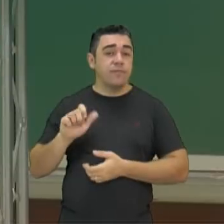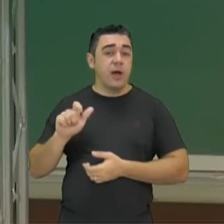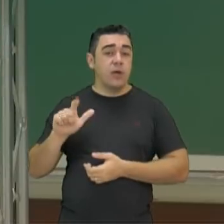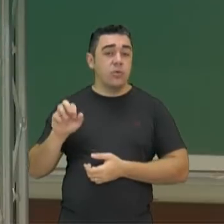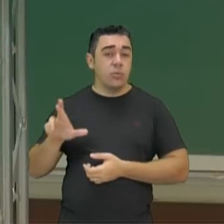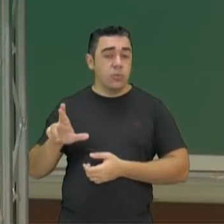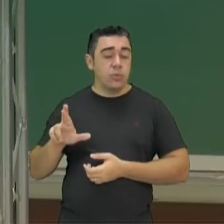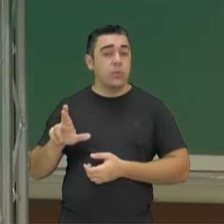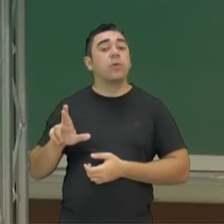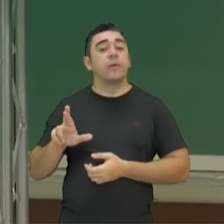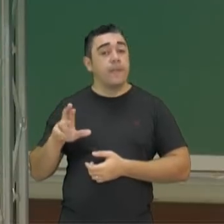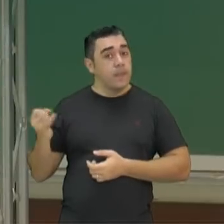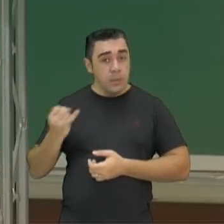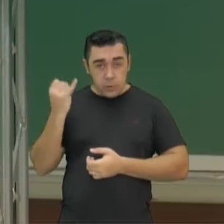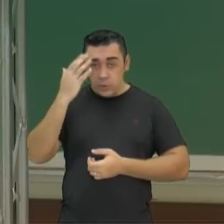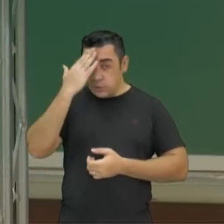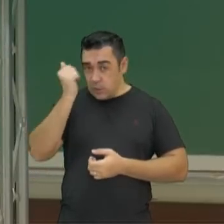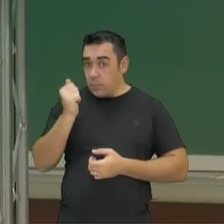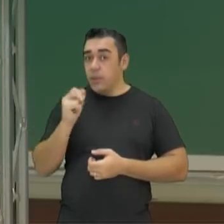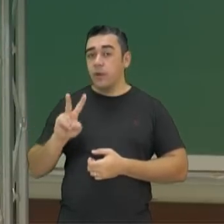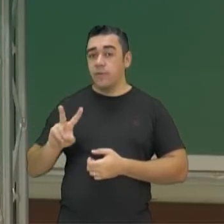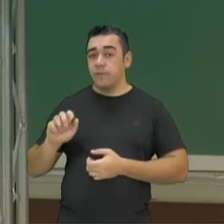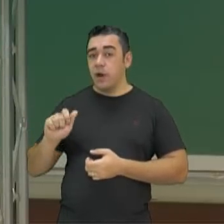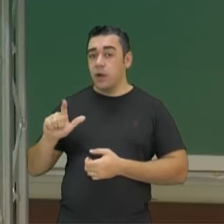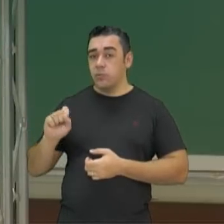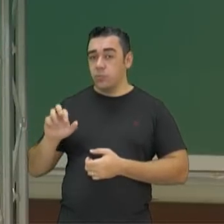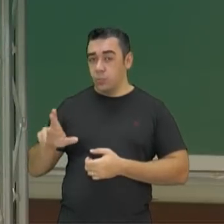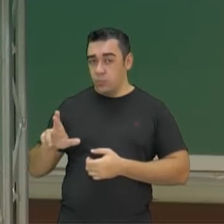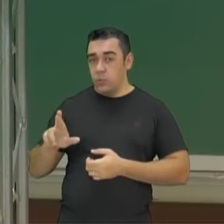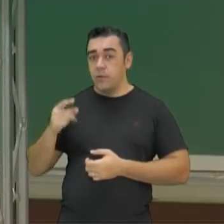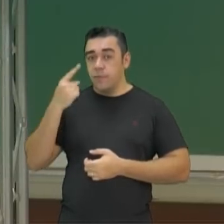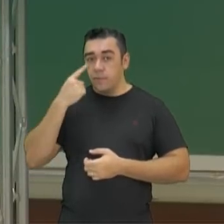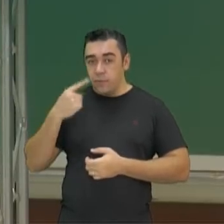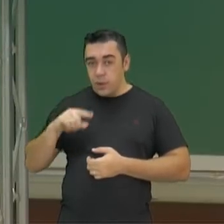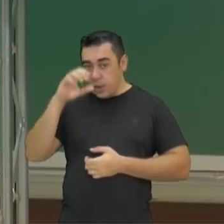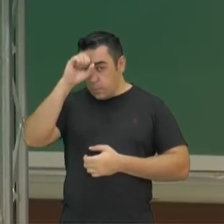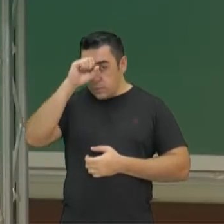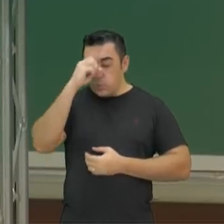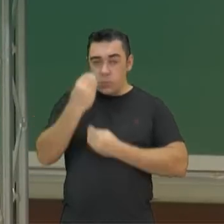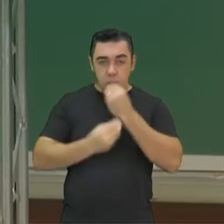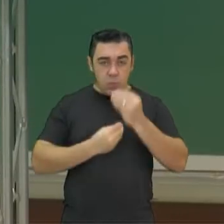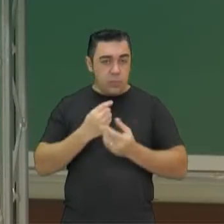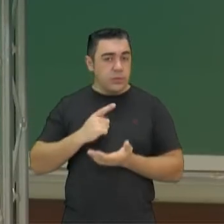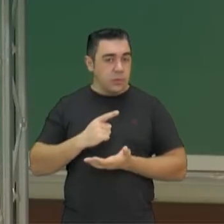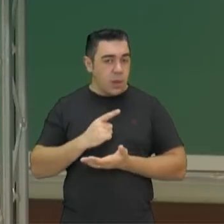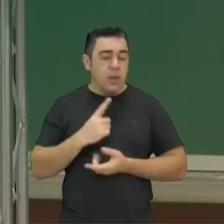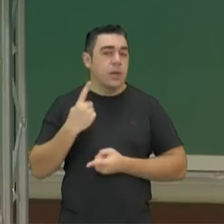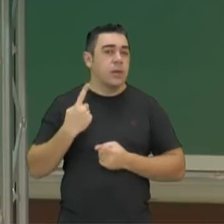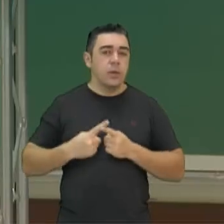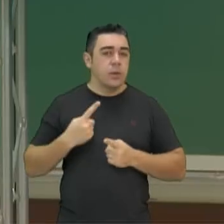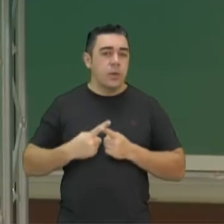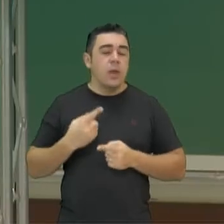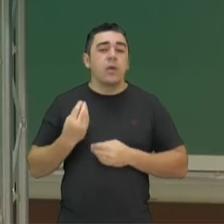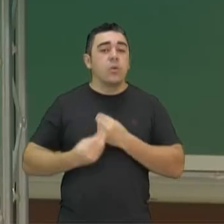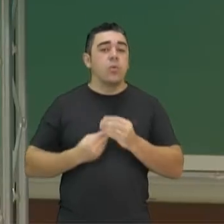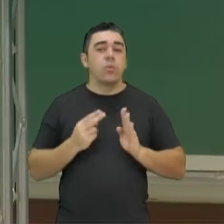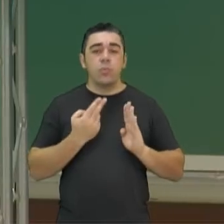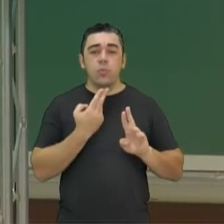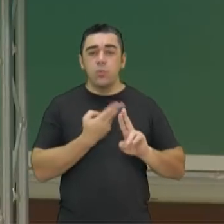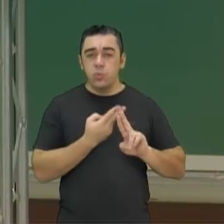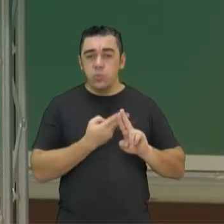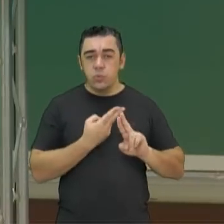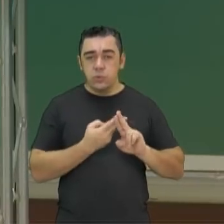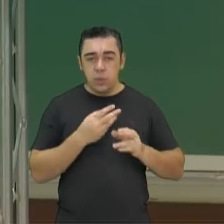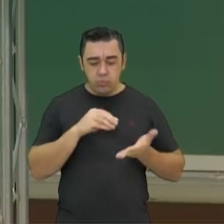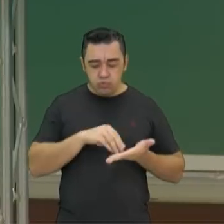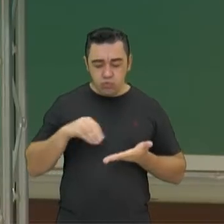que é importante a gente entender esse valor? Então a gente vai ver por que existem esses valores e quando a gente usa os valores num jogo de xadrez. Então